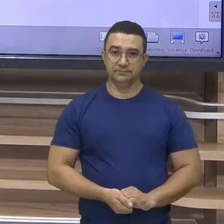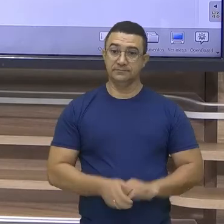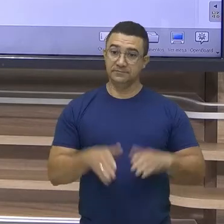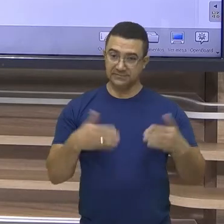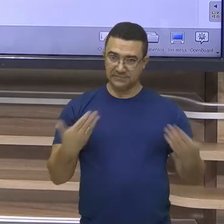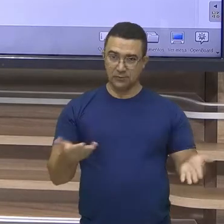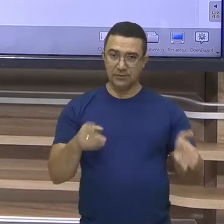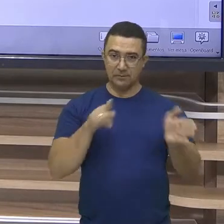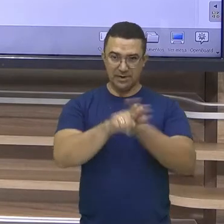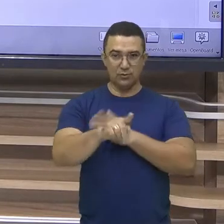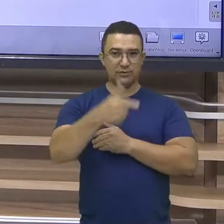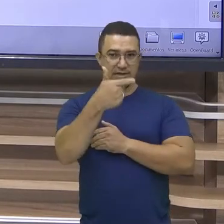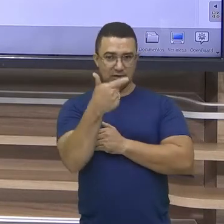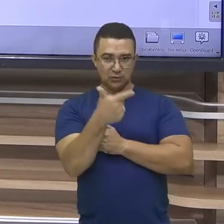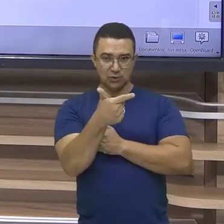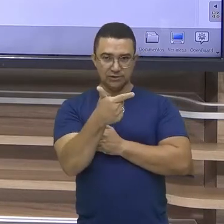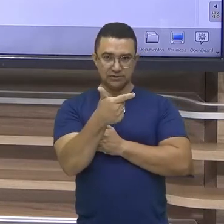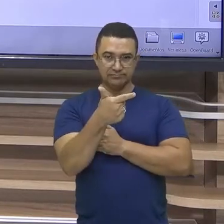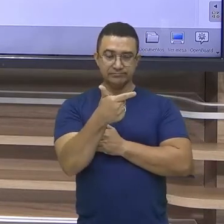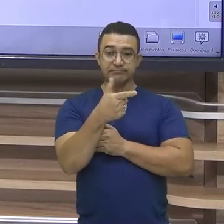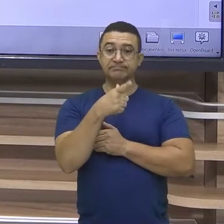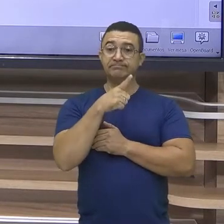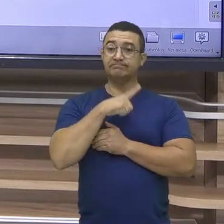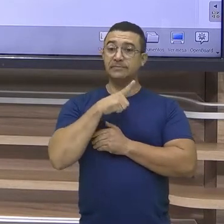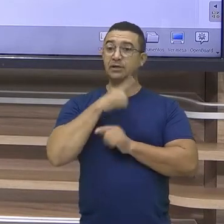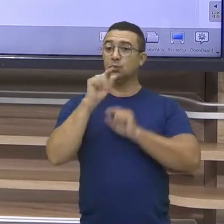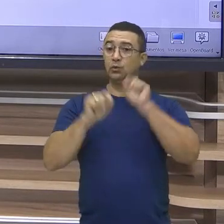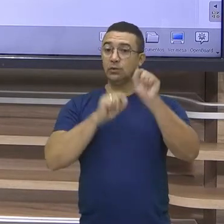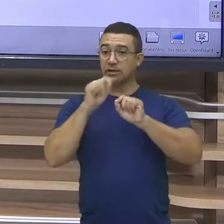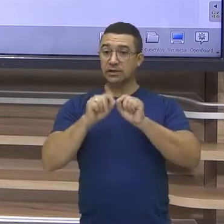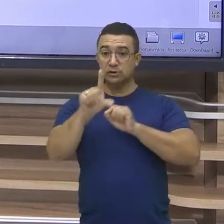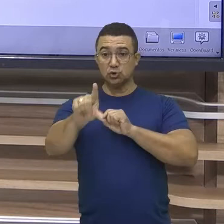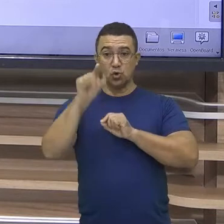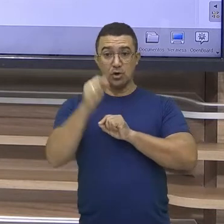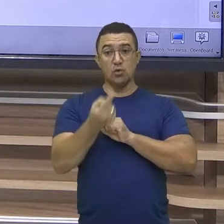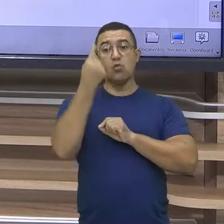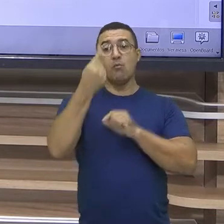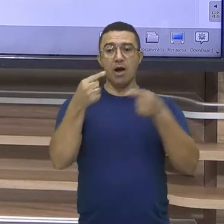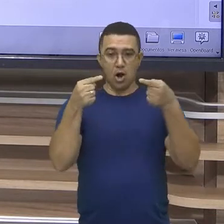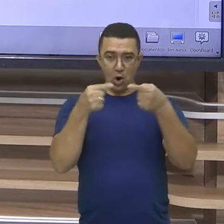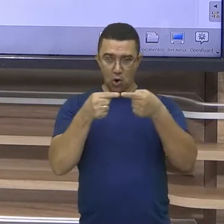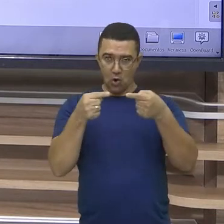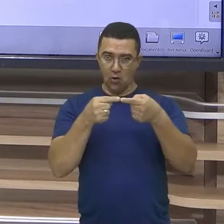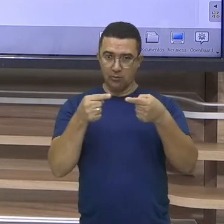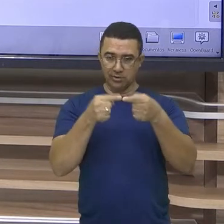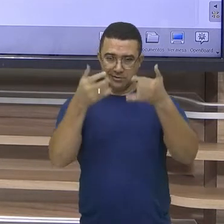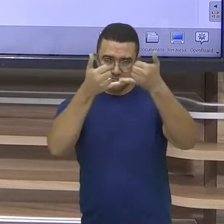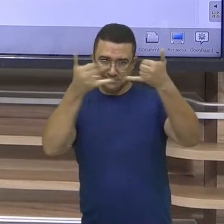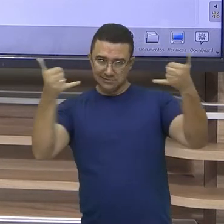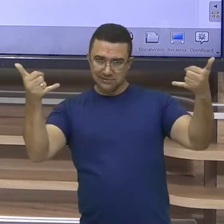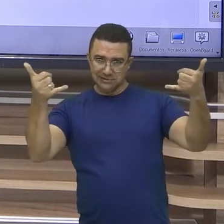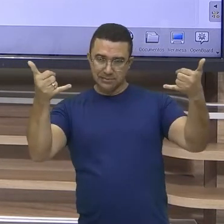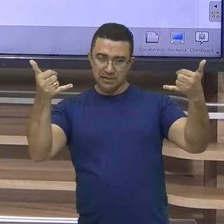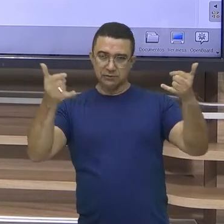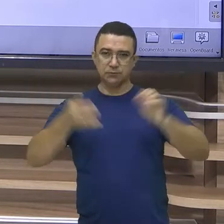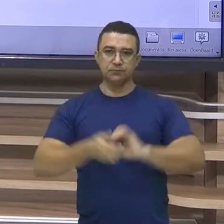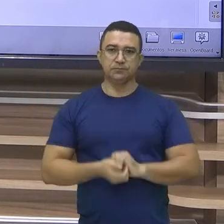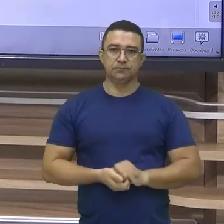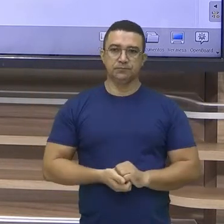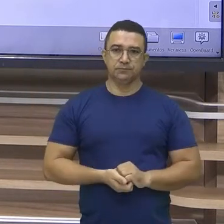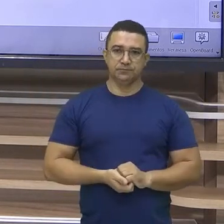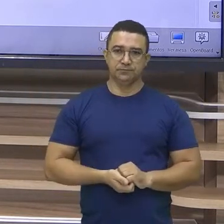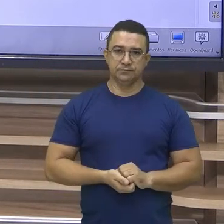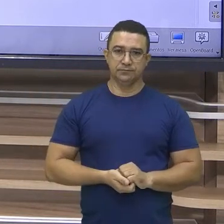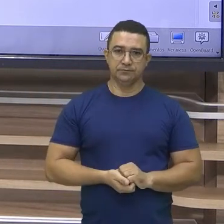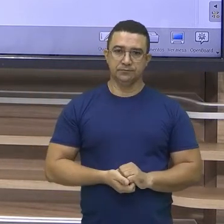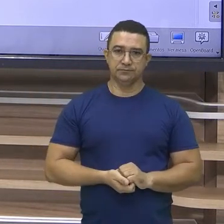Então, na nossa questão 2 aí, né, nós tínhamos aí uma alternativa ali que preenchia corretamente a lacuna ali, né, que faltava na